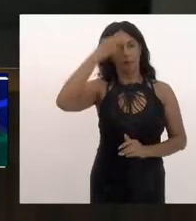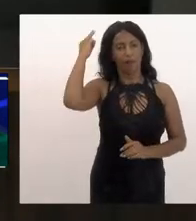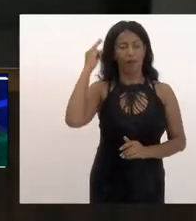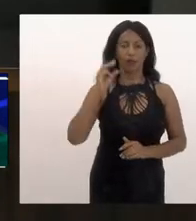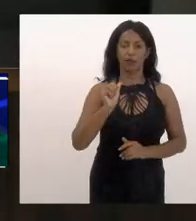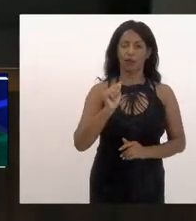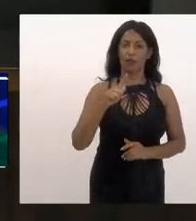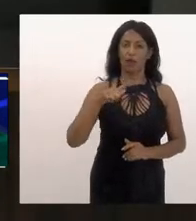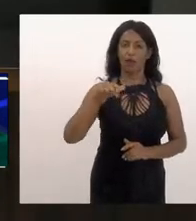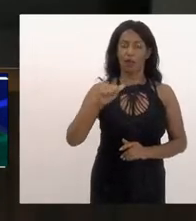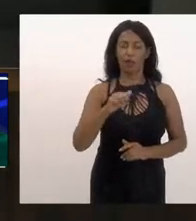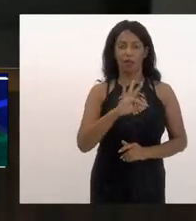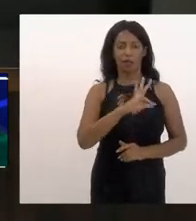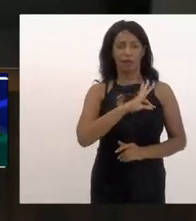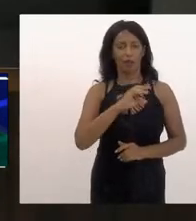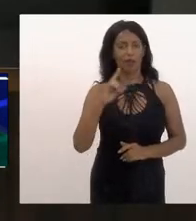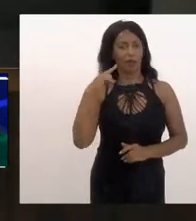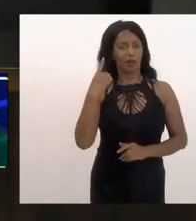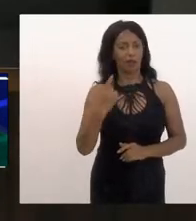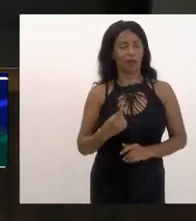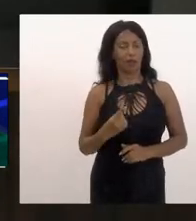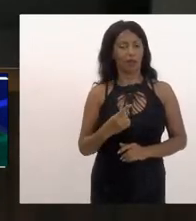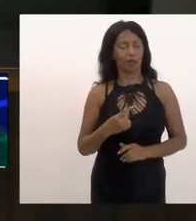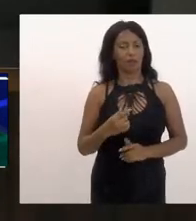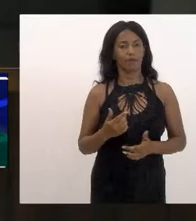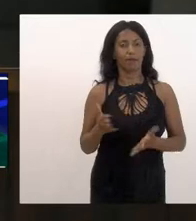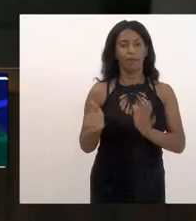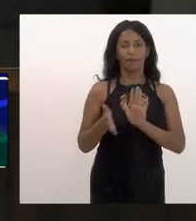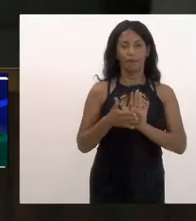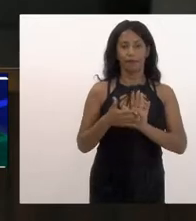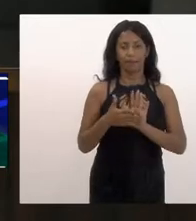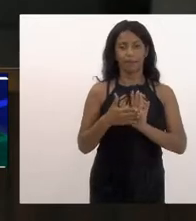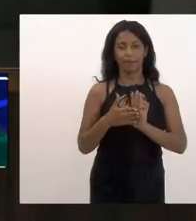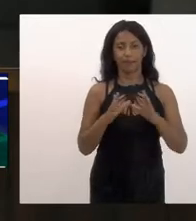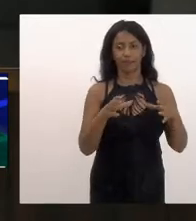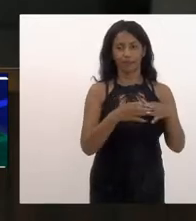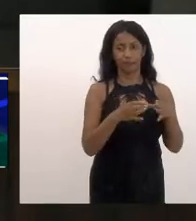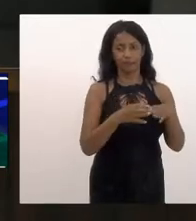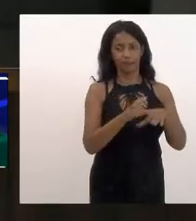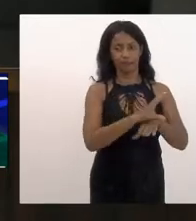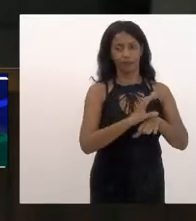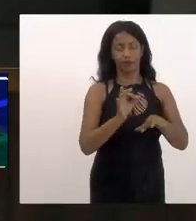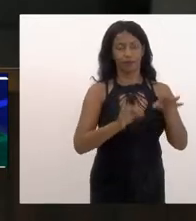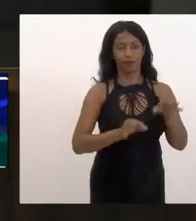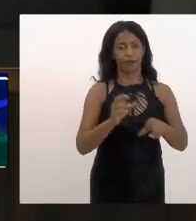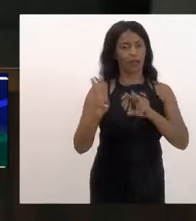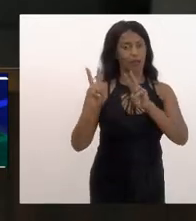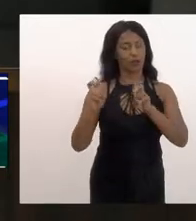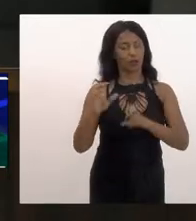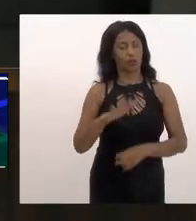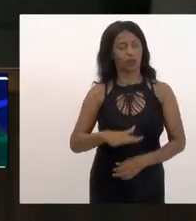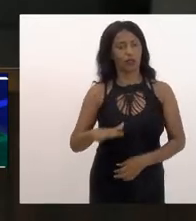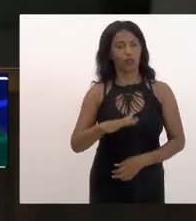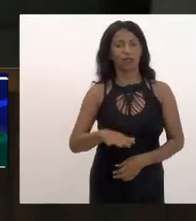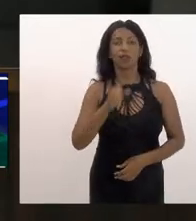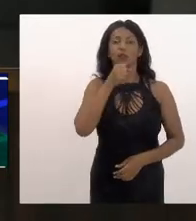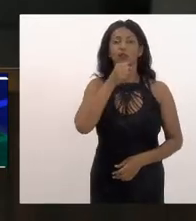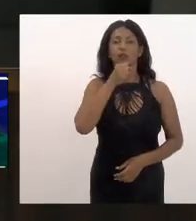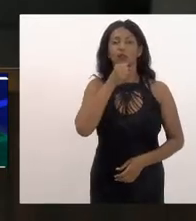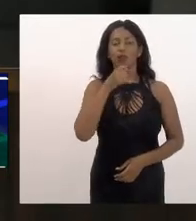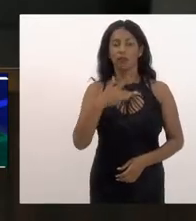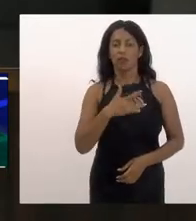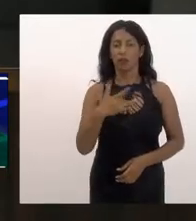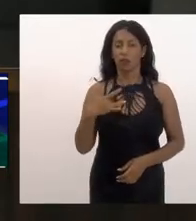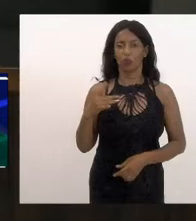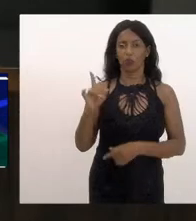Alana Passos, Marta Rocha, Dani Monteiro e Márcio Pacheco. Pendente de pareceres da Comissão de Constituição e Justiça de Assuntos da Criança, do Adolescente e do Idoso, de